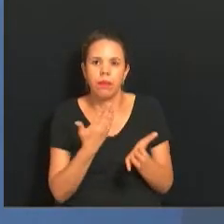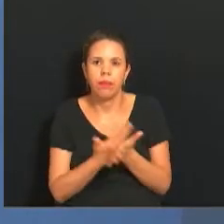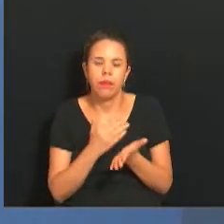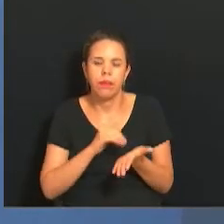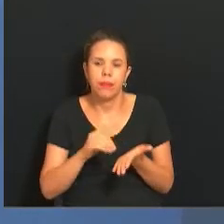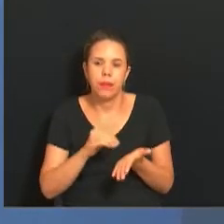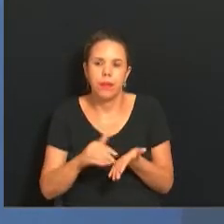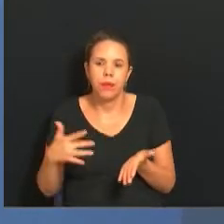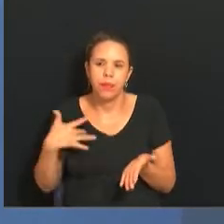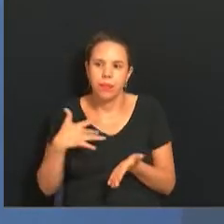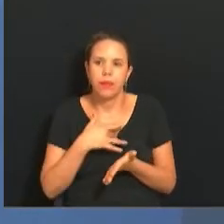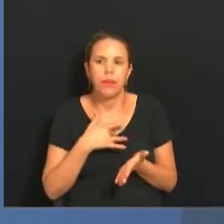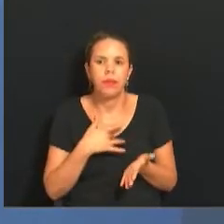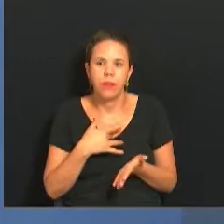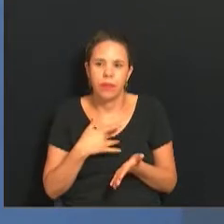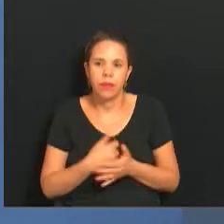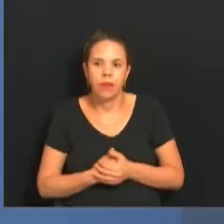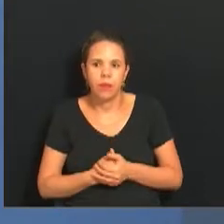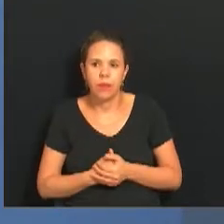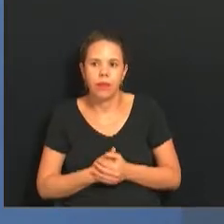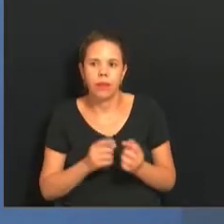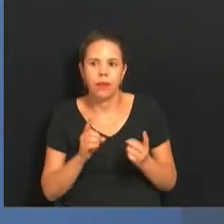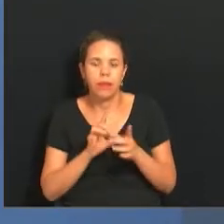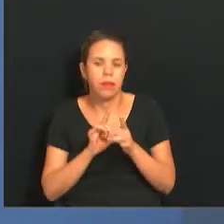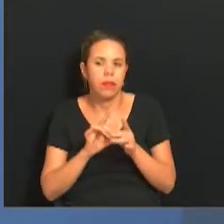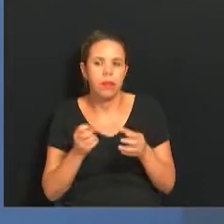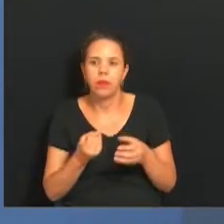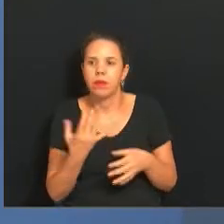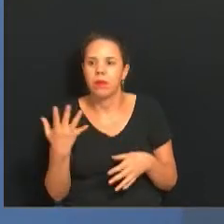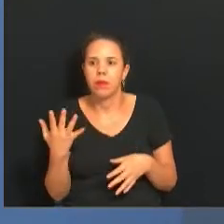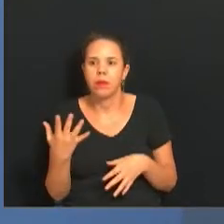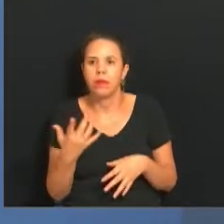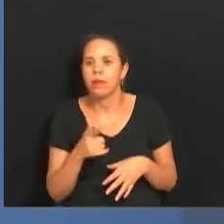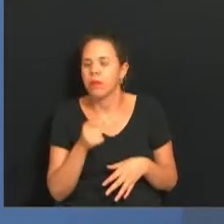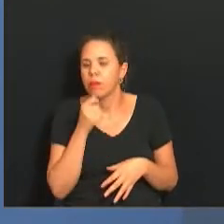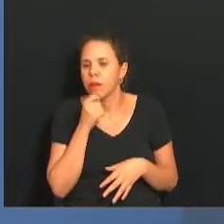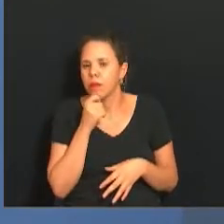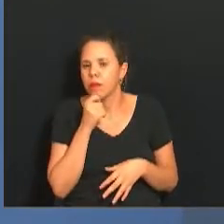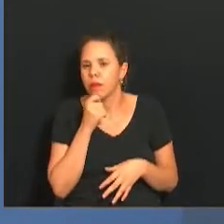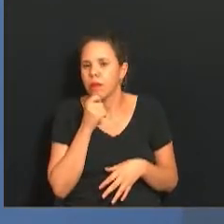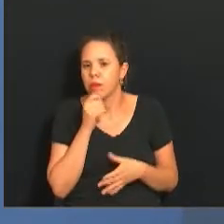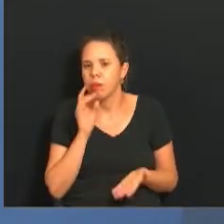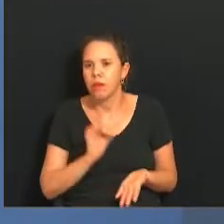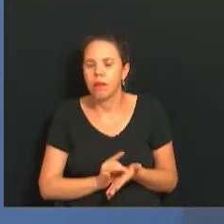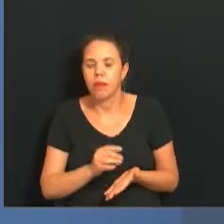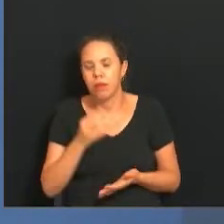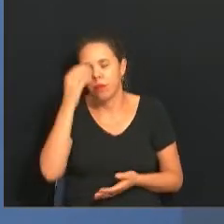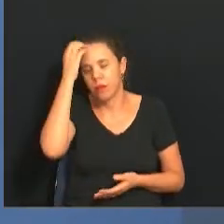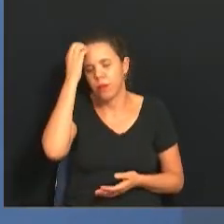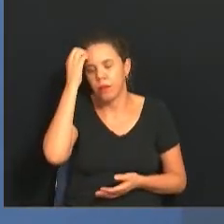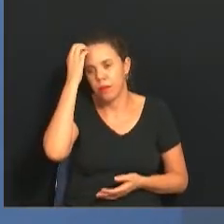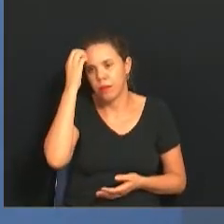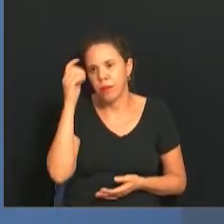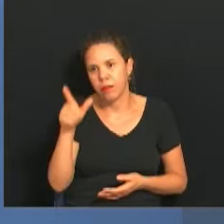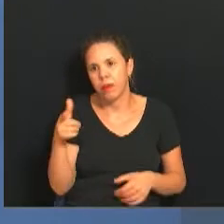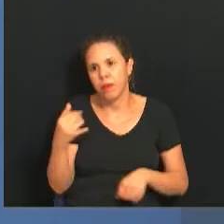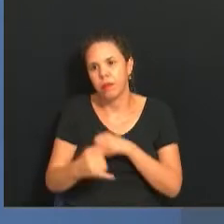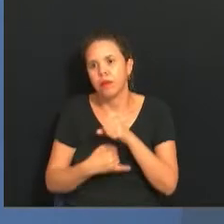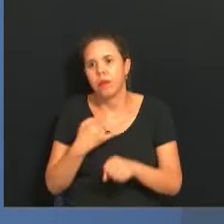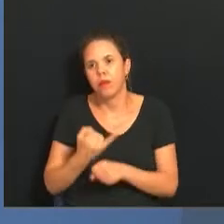Saúde para o atendimento para livre demanda, mas isso não foi confirmado. Então, você entra lá no site